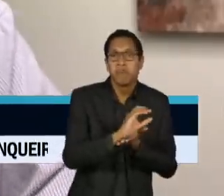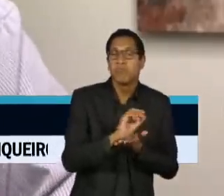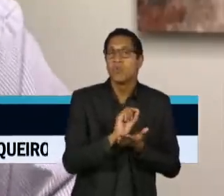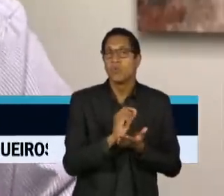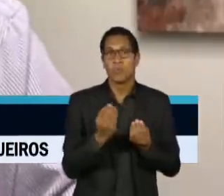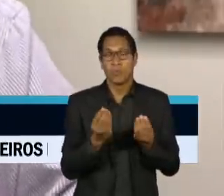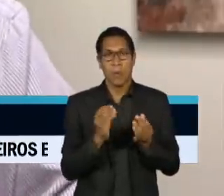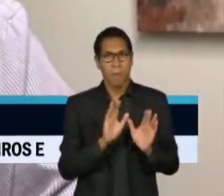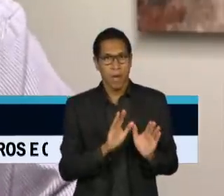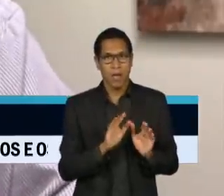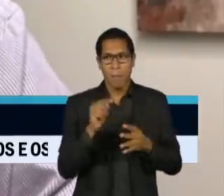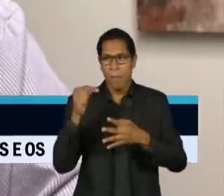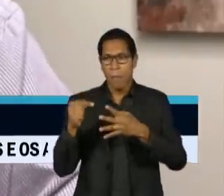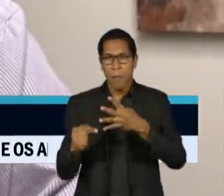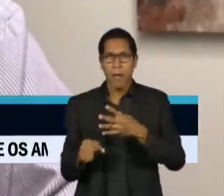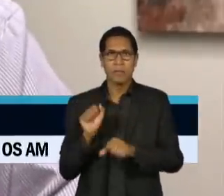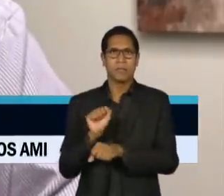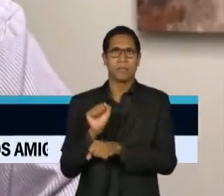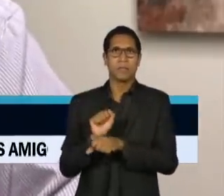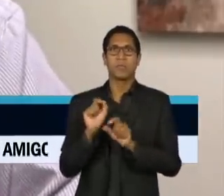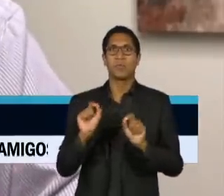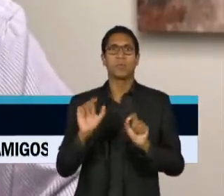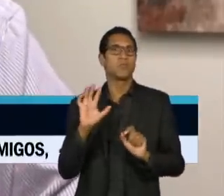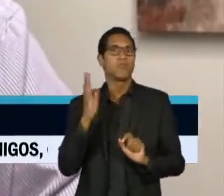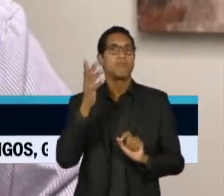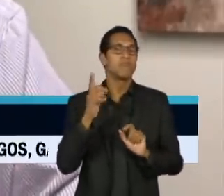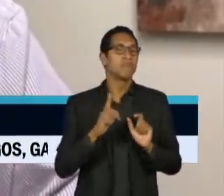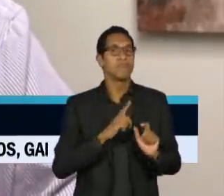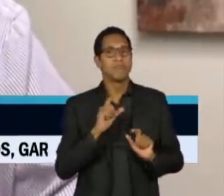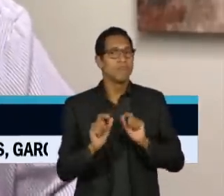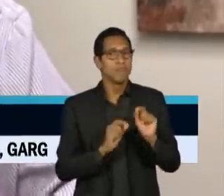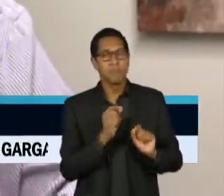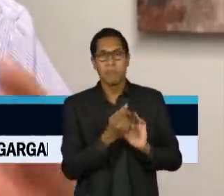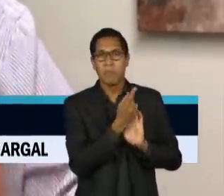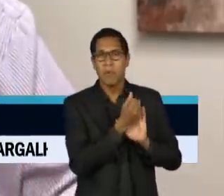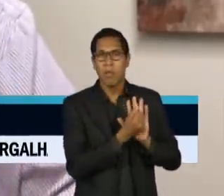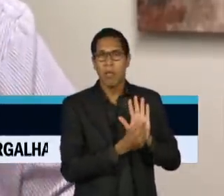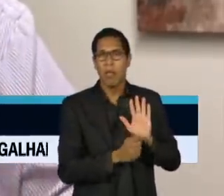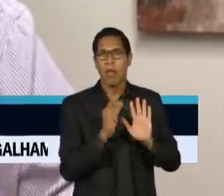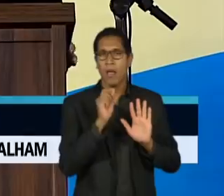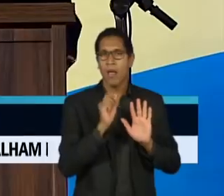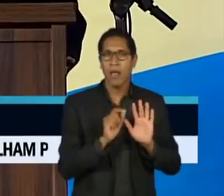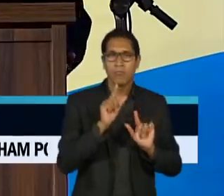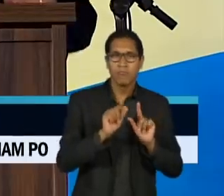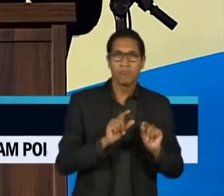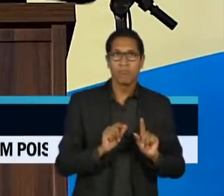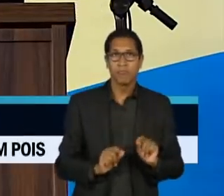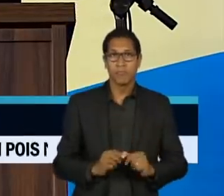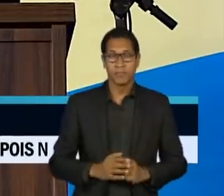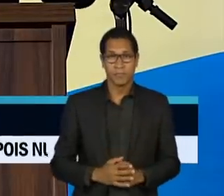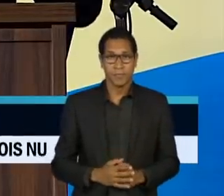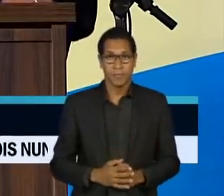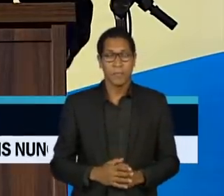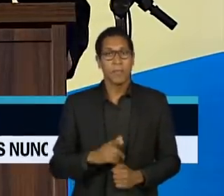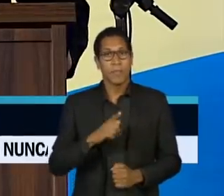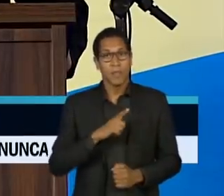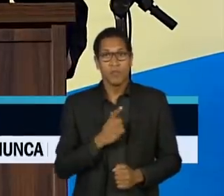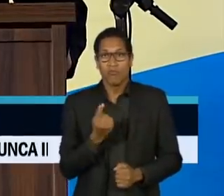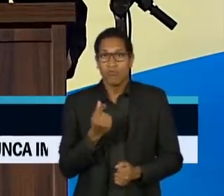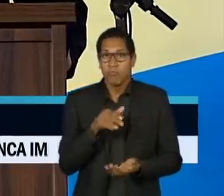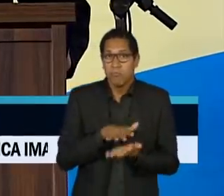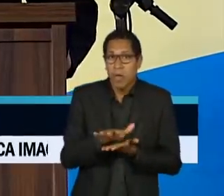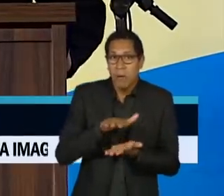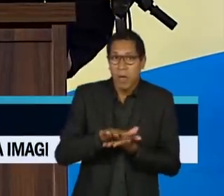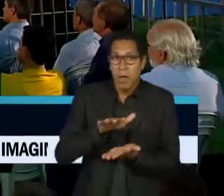precisa esperar para ver qual vai ser o resultado de todas essas medidas. O aumento de gastos com medidas